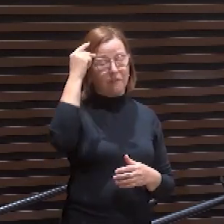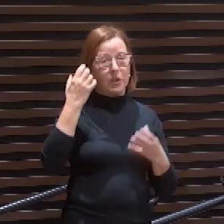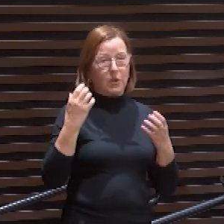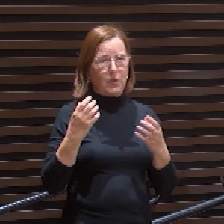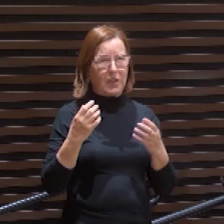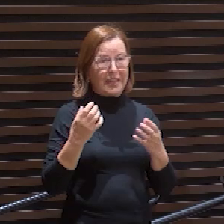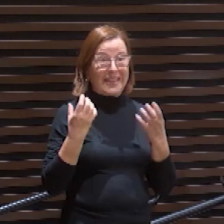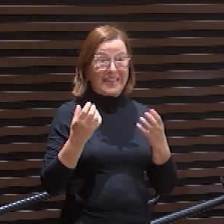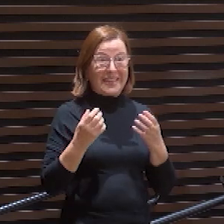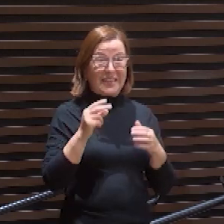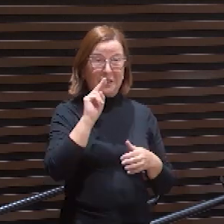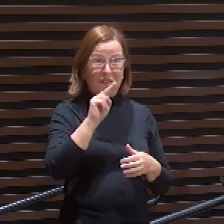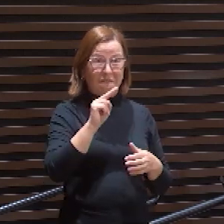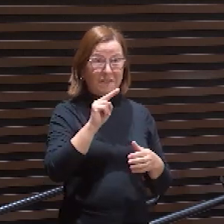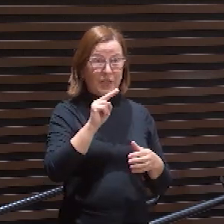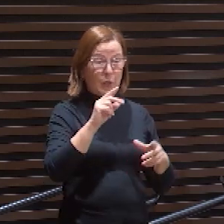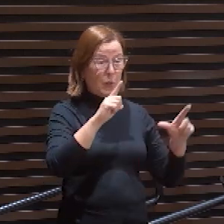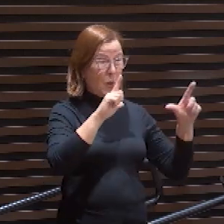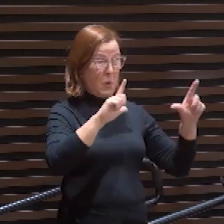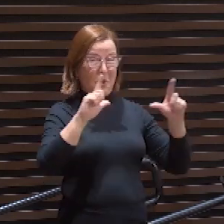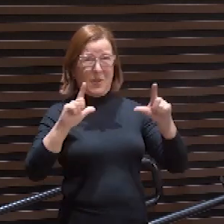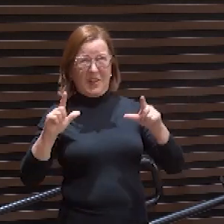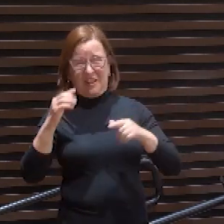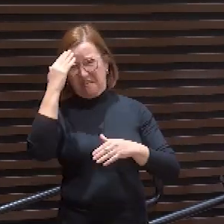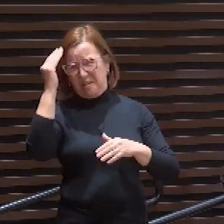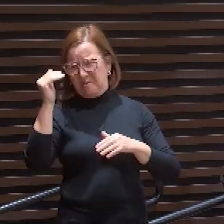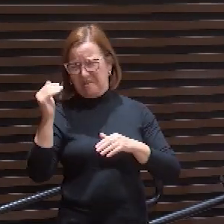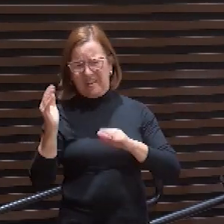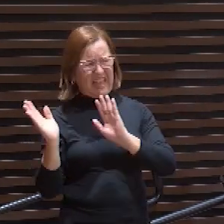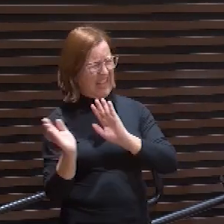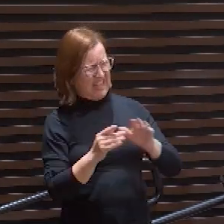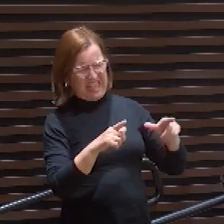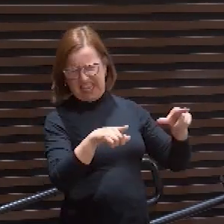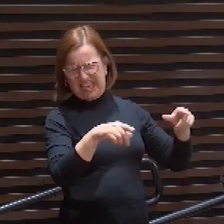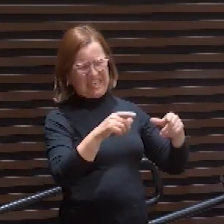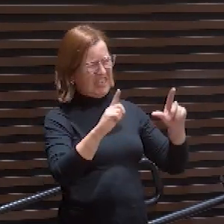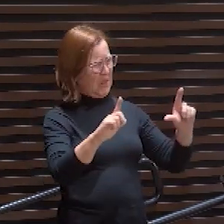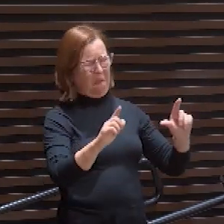coleção, deixe isto de lado.